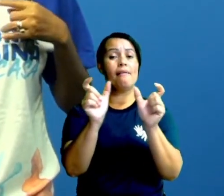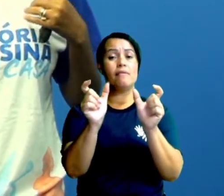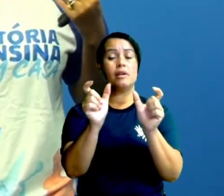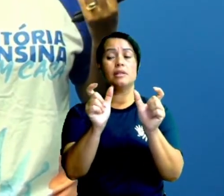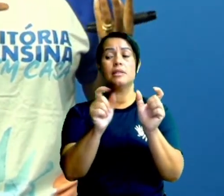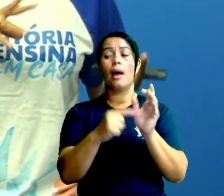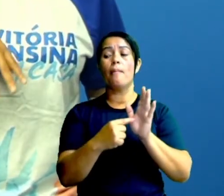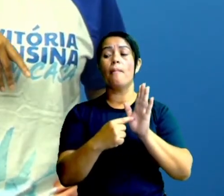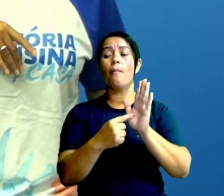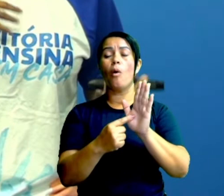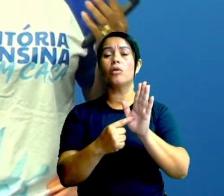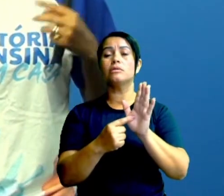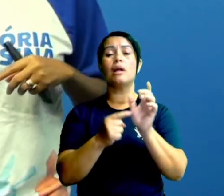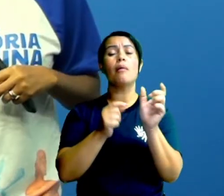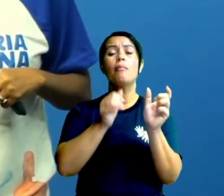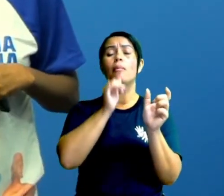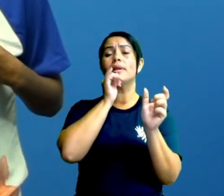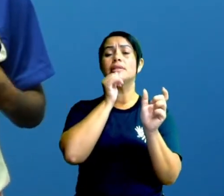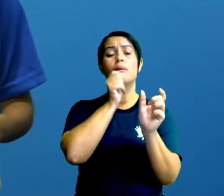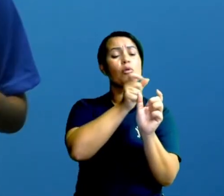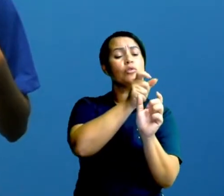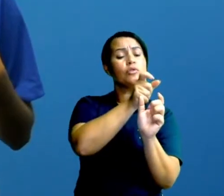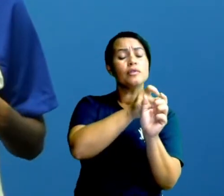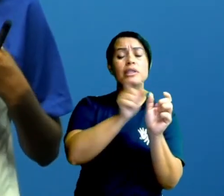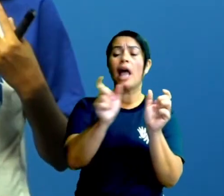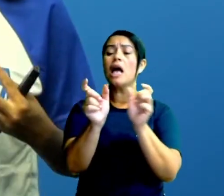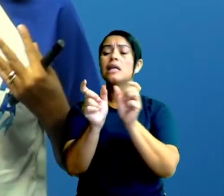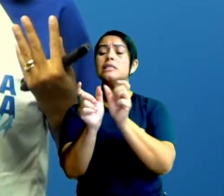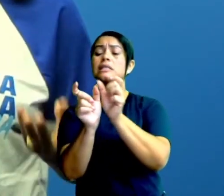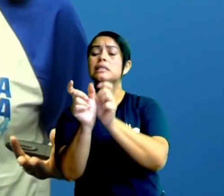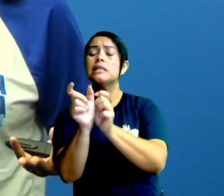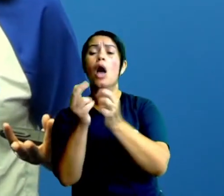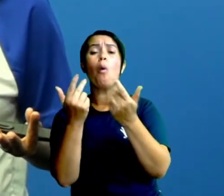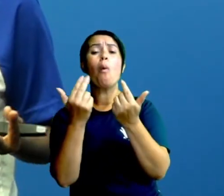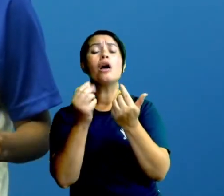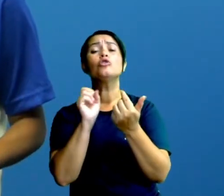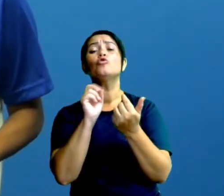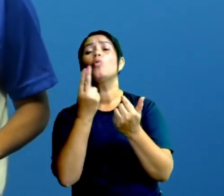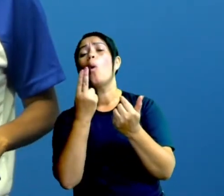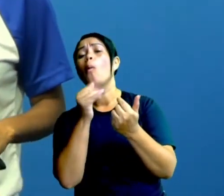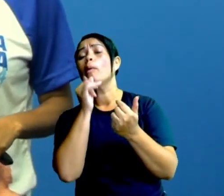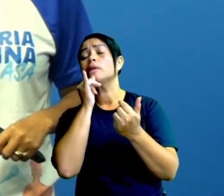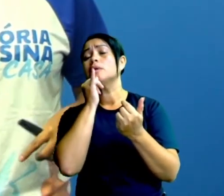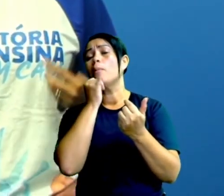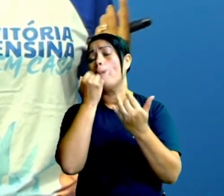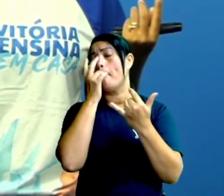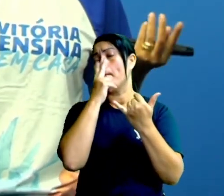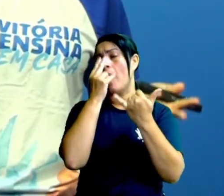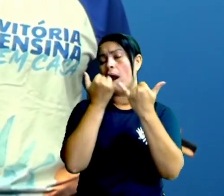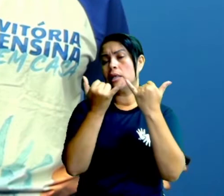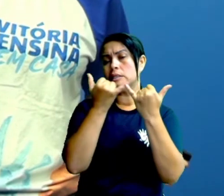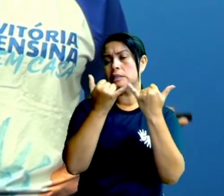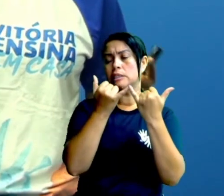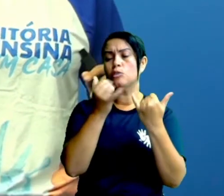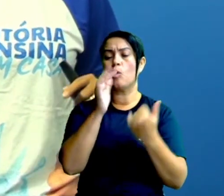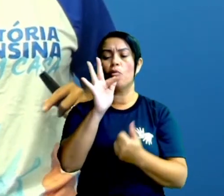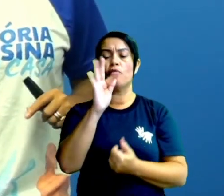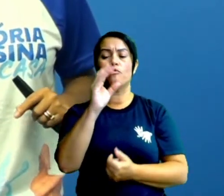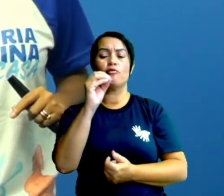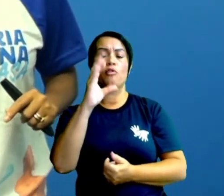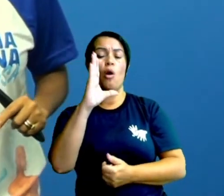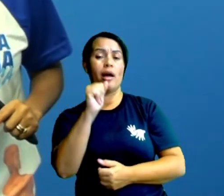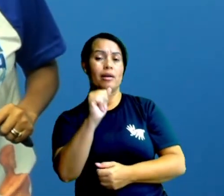apresentam são os finais iguais ou muito parecidos como por exemplo em